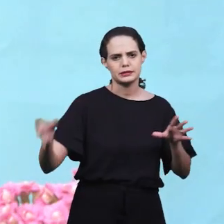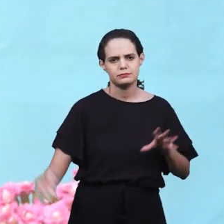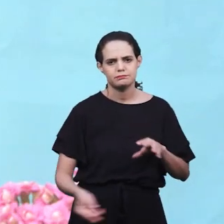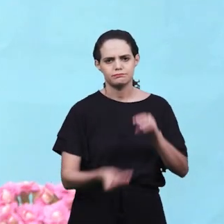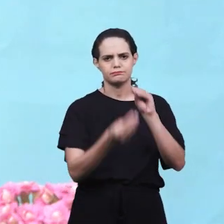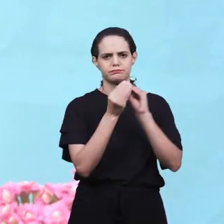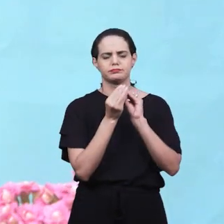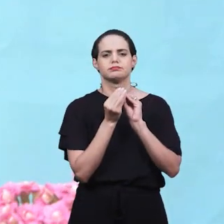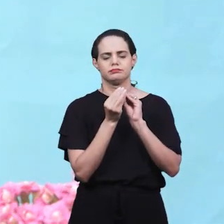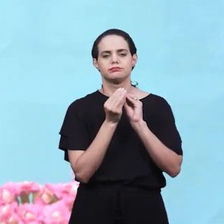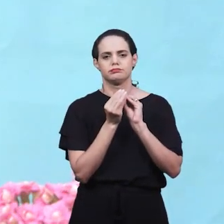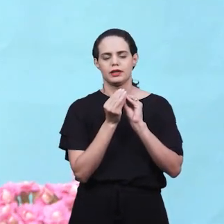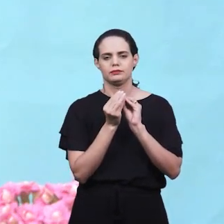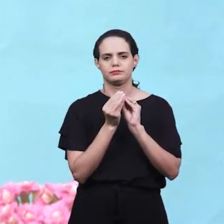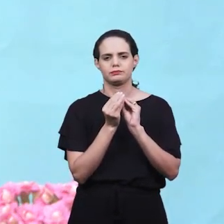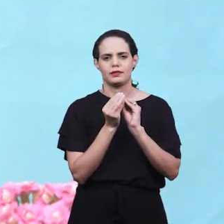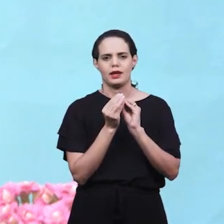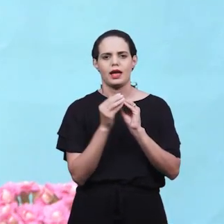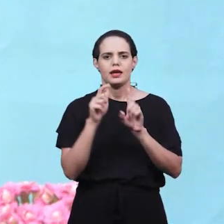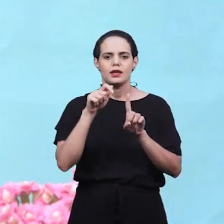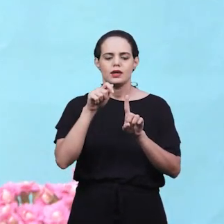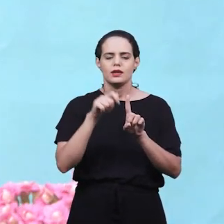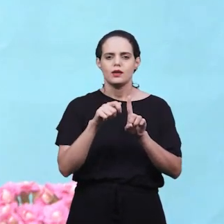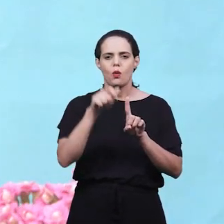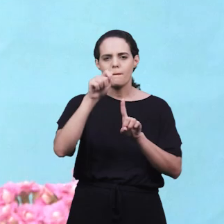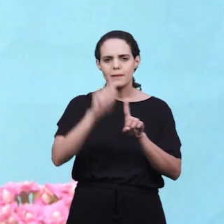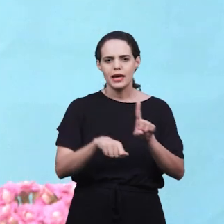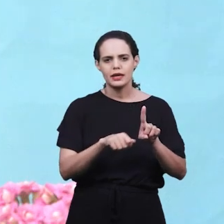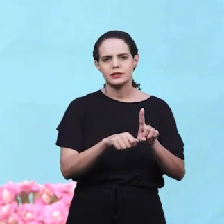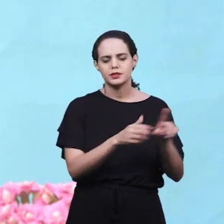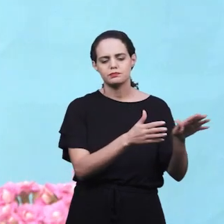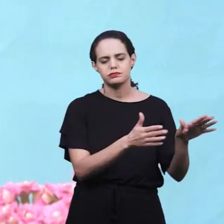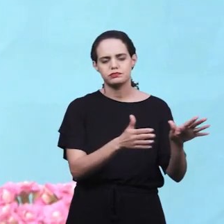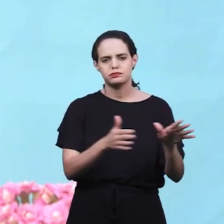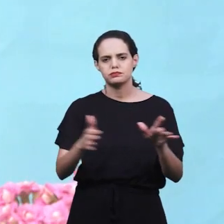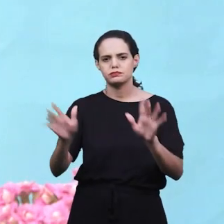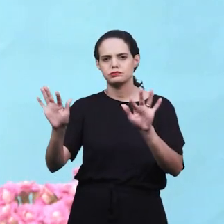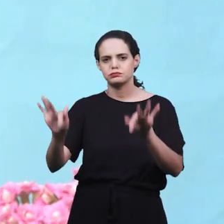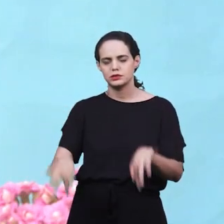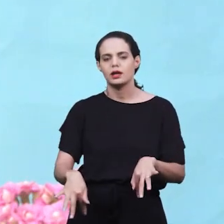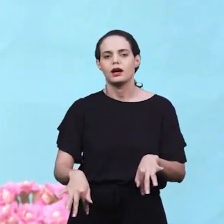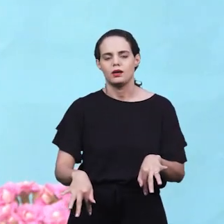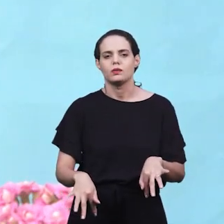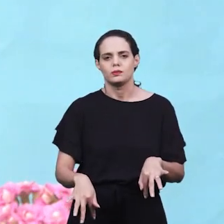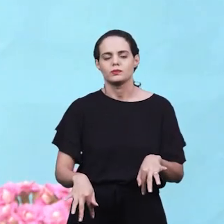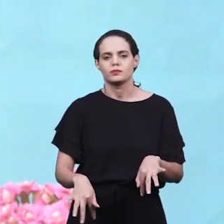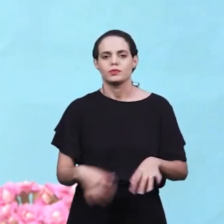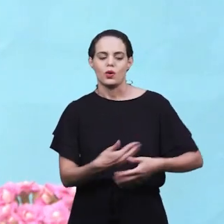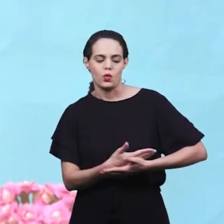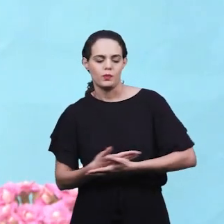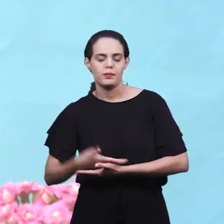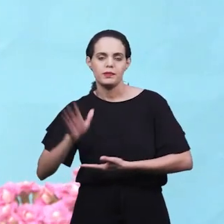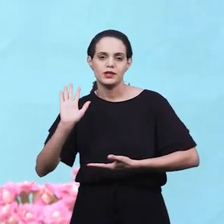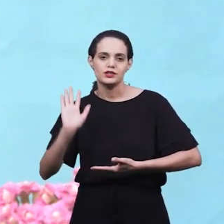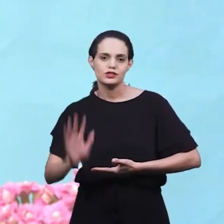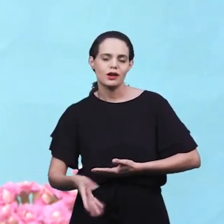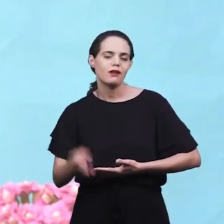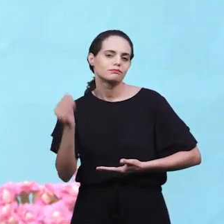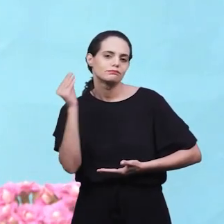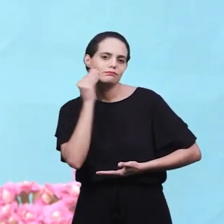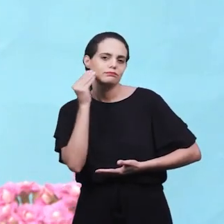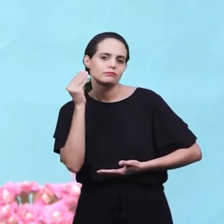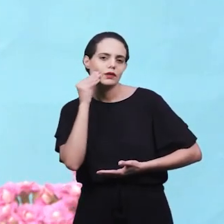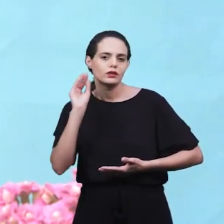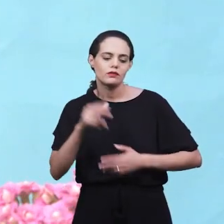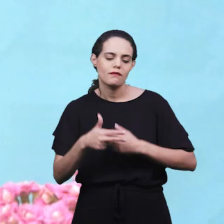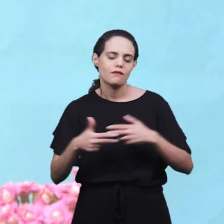refeição. No final do mês, o bebê vai estar realizando 3 refeições ao dia. Já a textura, a